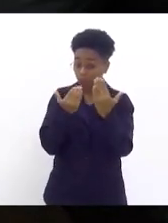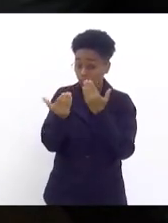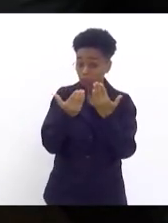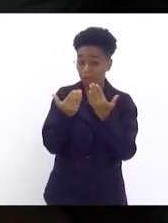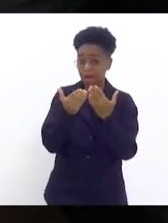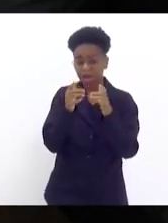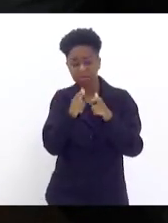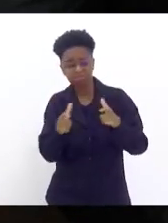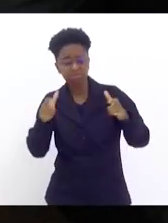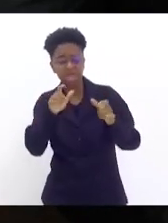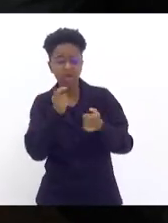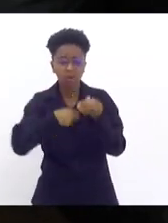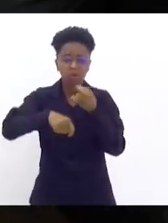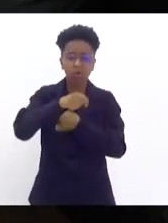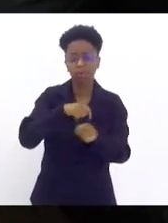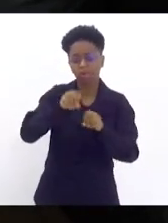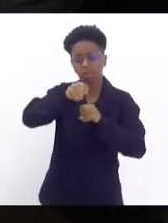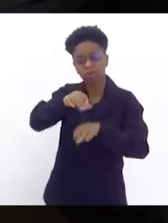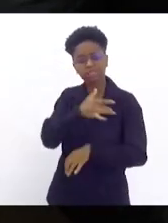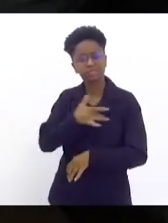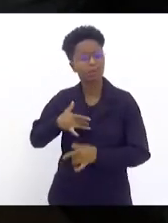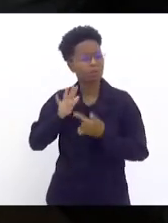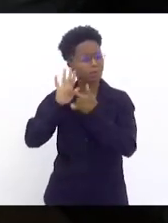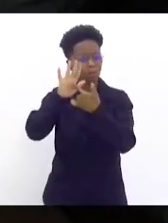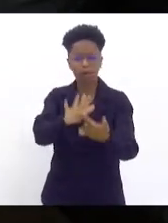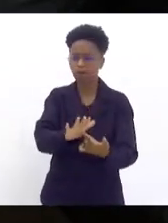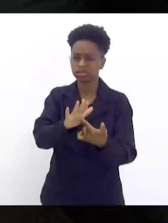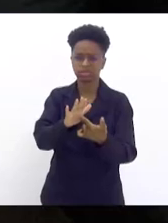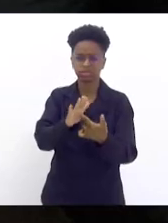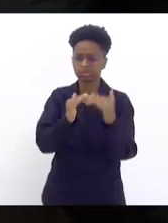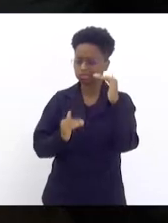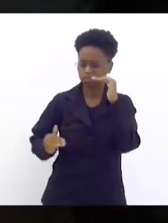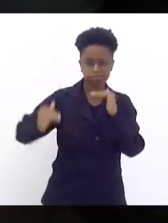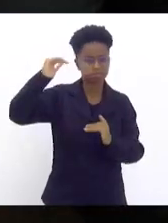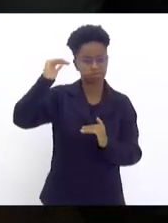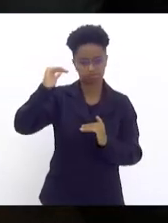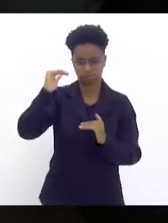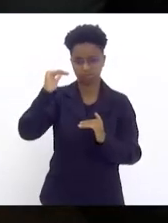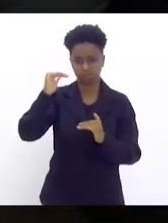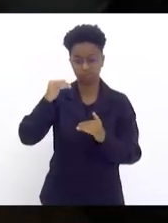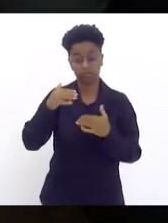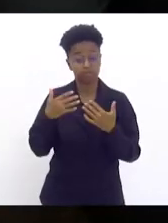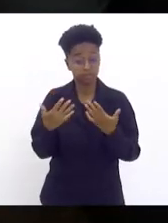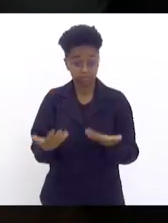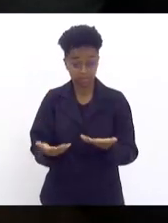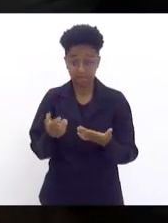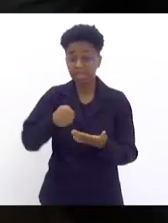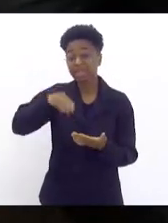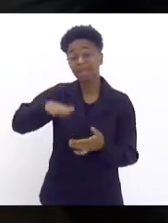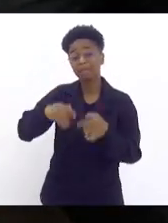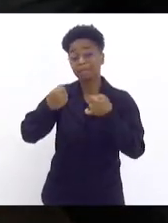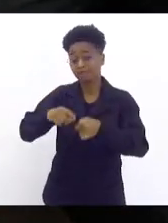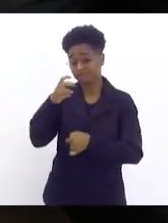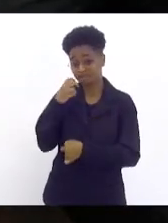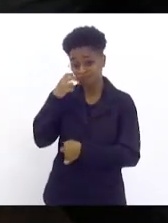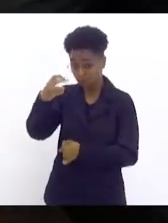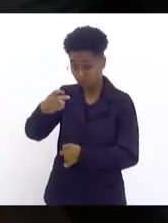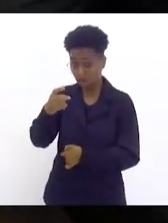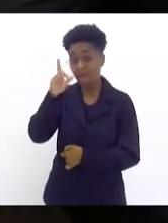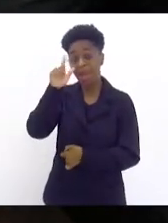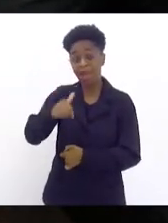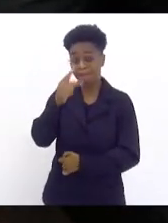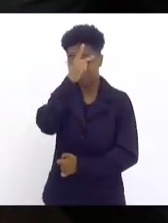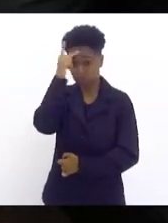macroeconomia na educação na saúde demonstrou isso de maneira inequívoca Quem deveria ter vergonha é quem